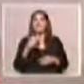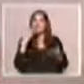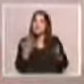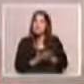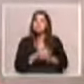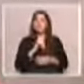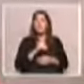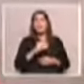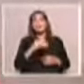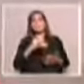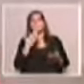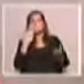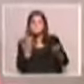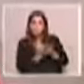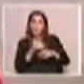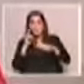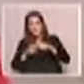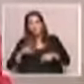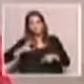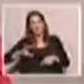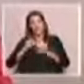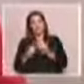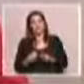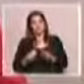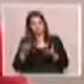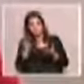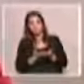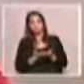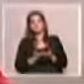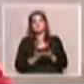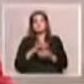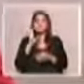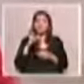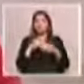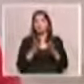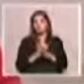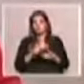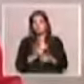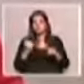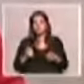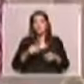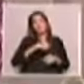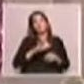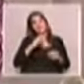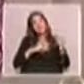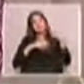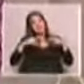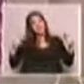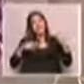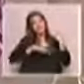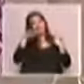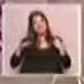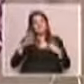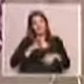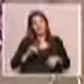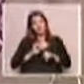pão com queijo. Exato. Para que todos possam ter esse... Enfim, nas câmaras não costumam ser queijo da serra, tenho que confessar. Isto é queijo da serra? Ou